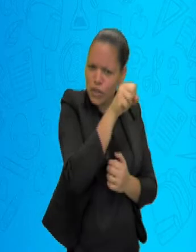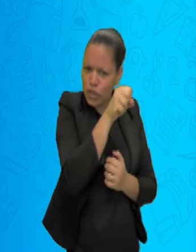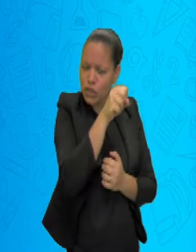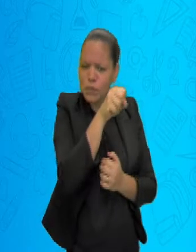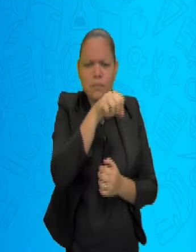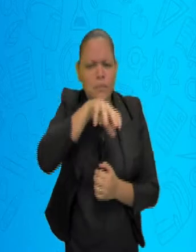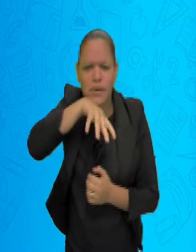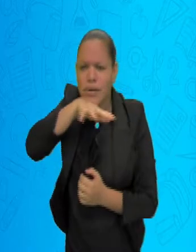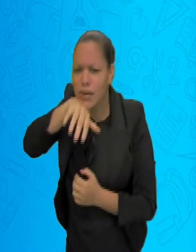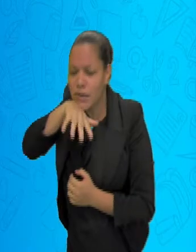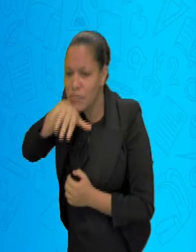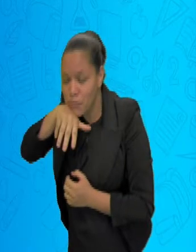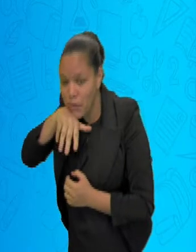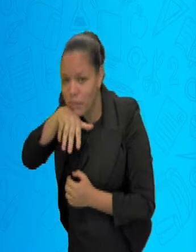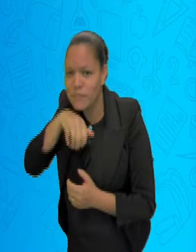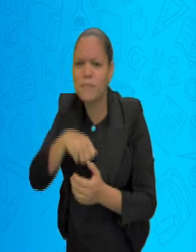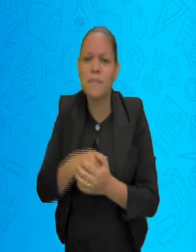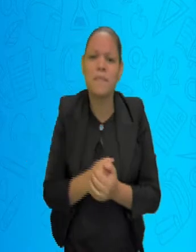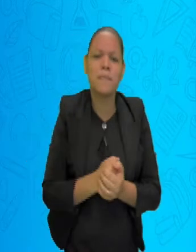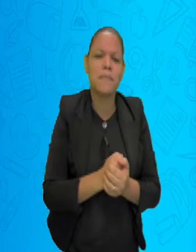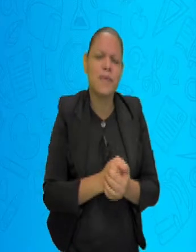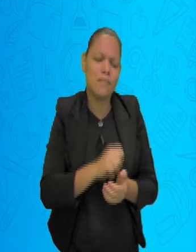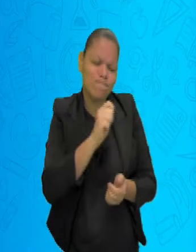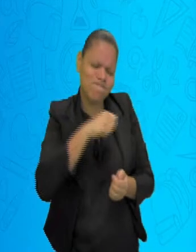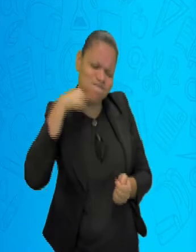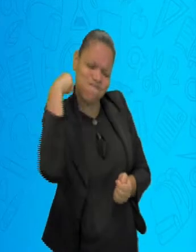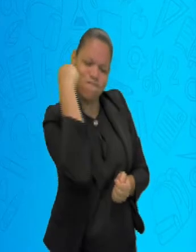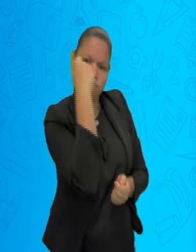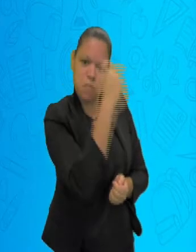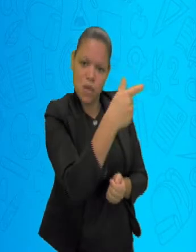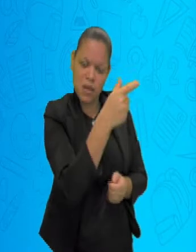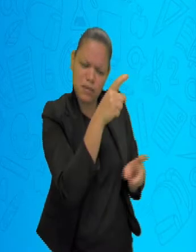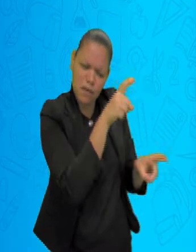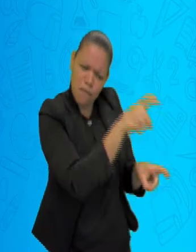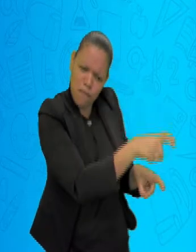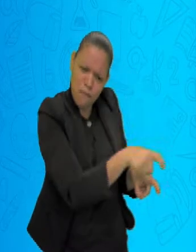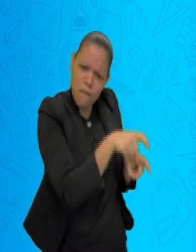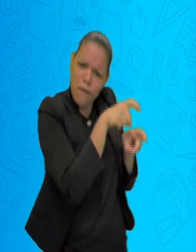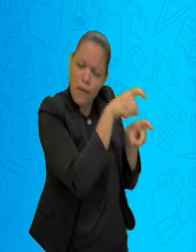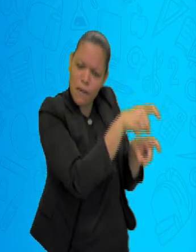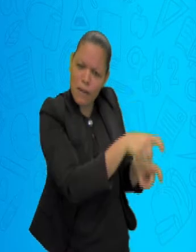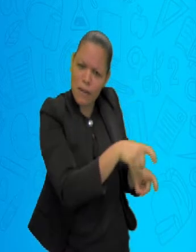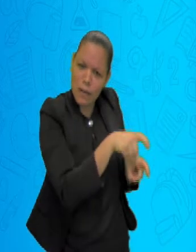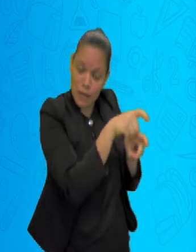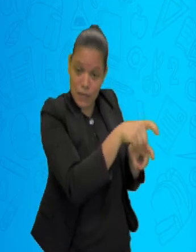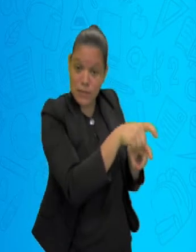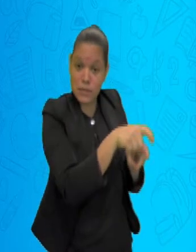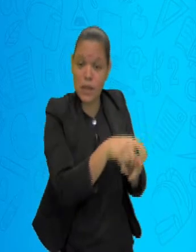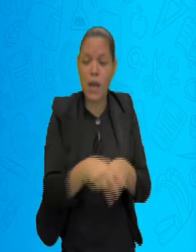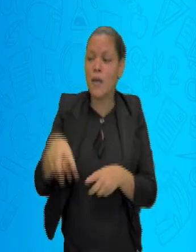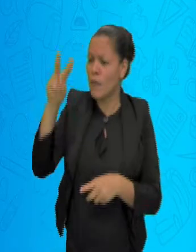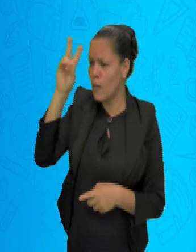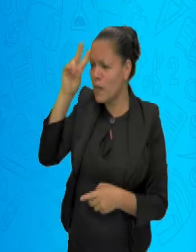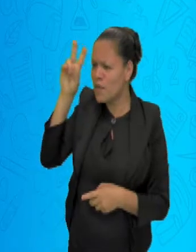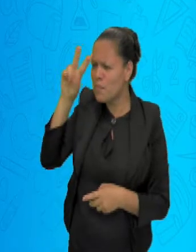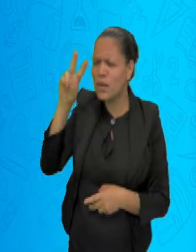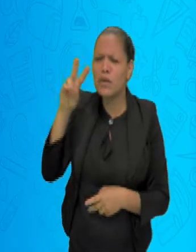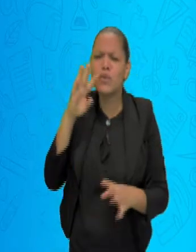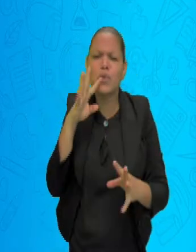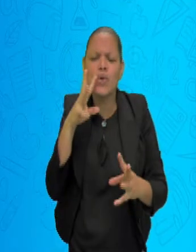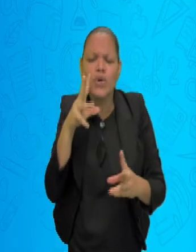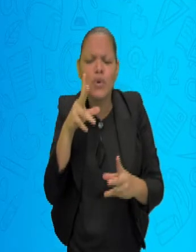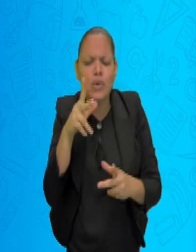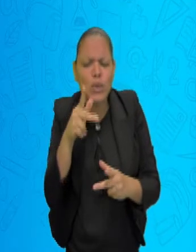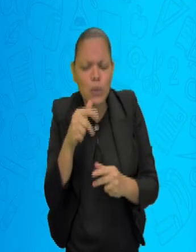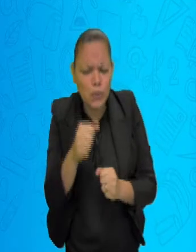E o importante lembrar aqui do extrativismo é que toda prática de extrair elementos da natureza, elas têm que seguir